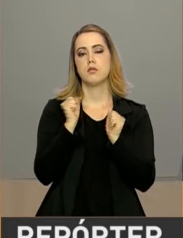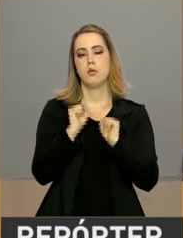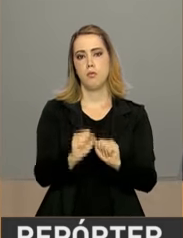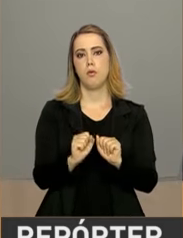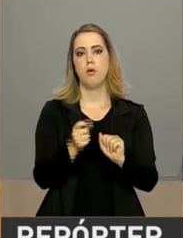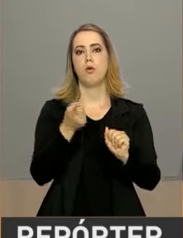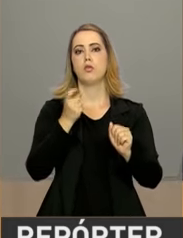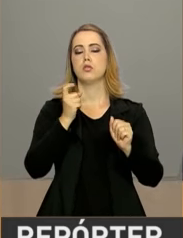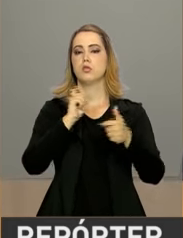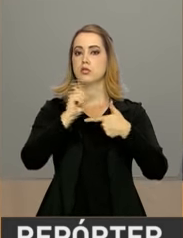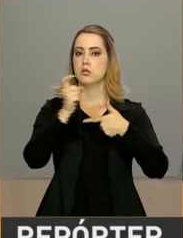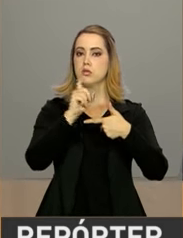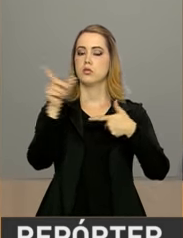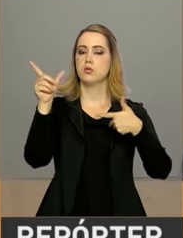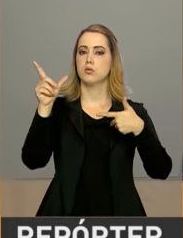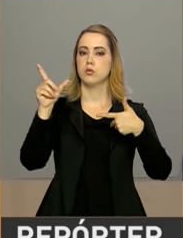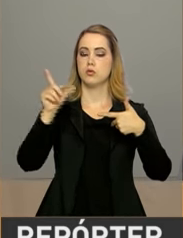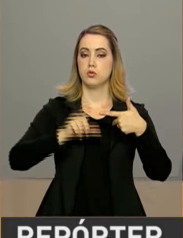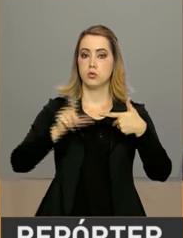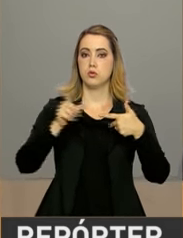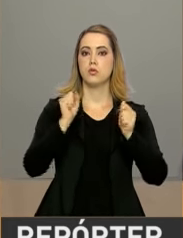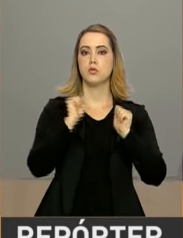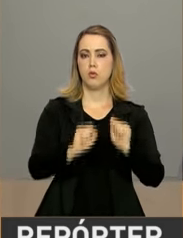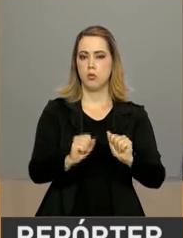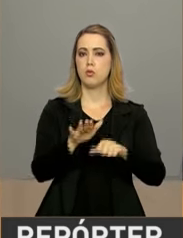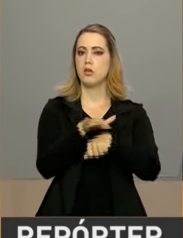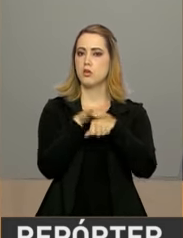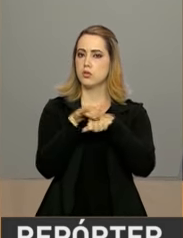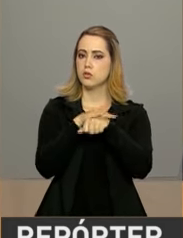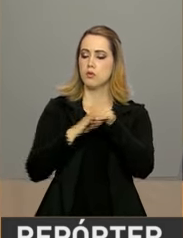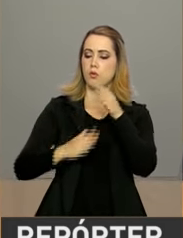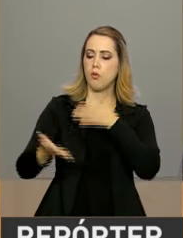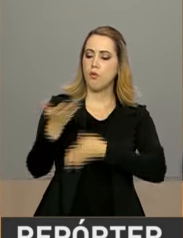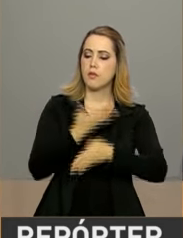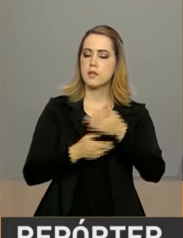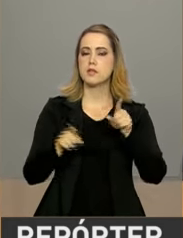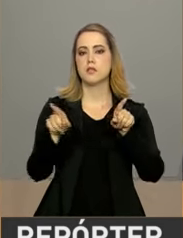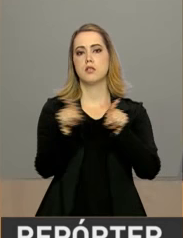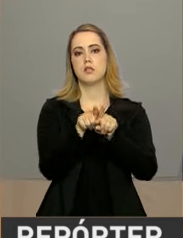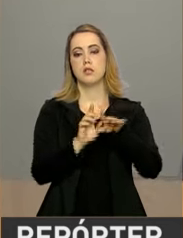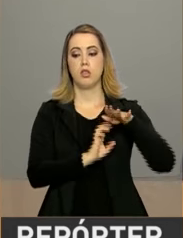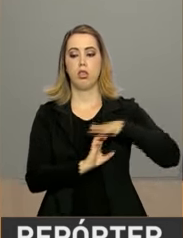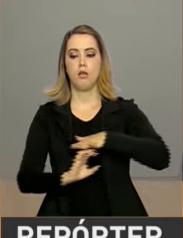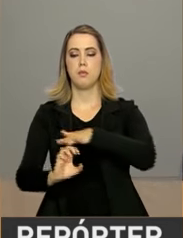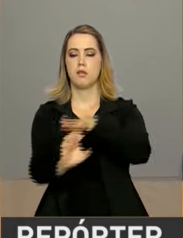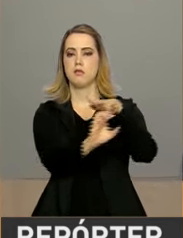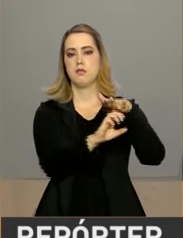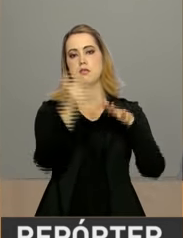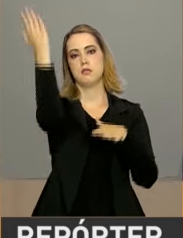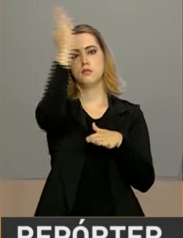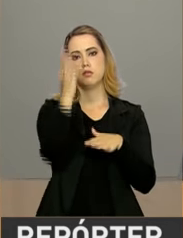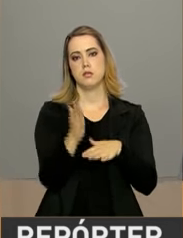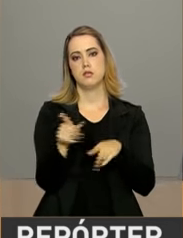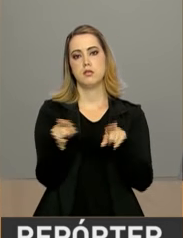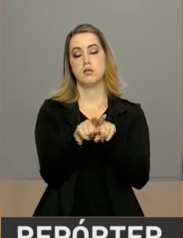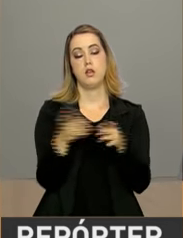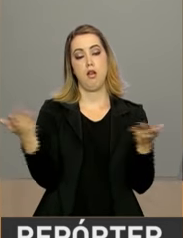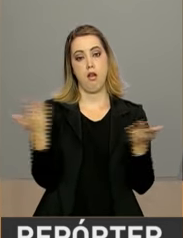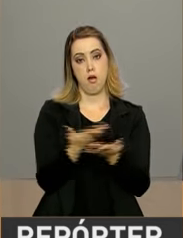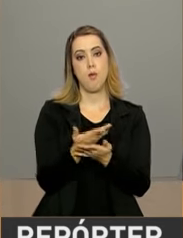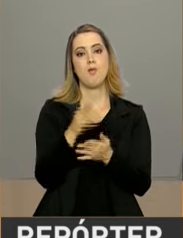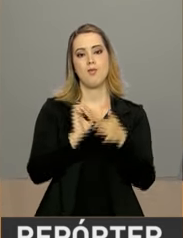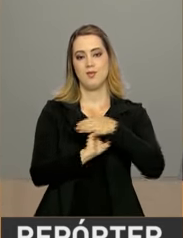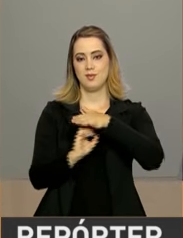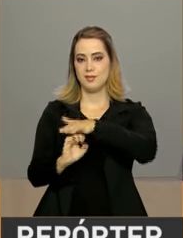este avanço em pouquíssimo tempo é o diálogo com os empresários nacionais e agora com os empresários japoneses que